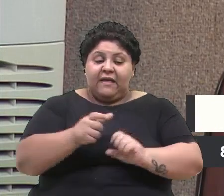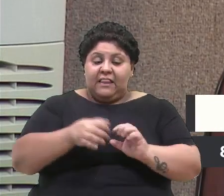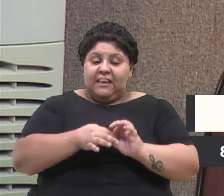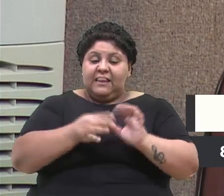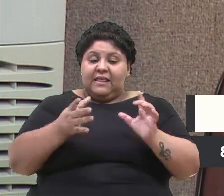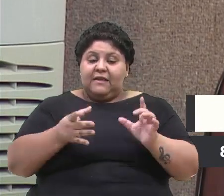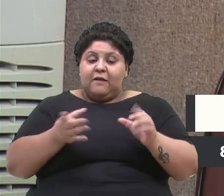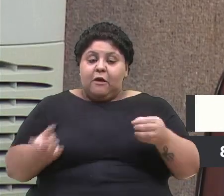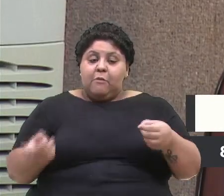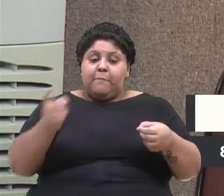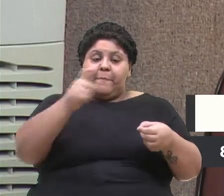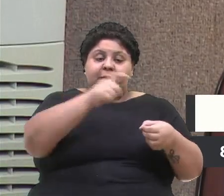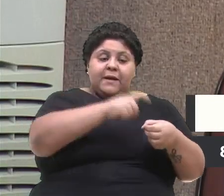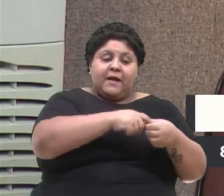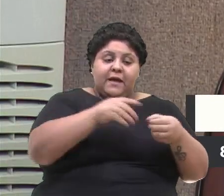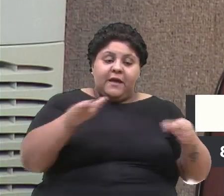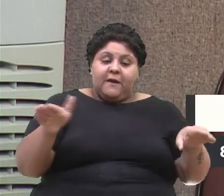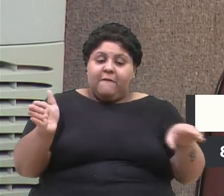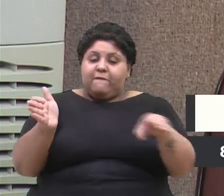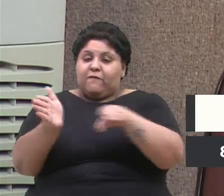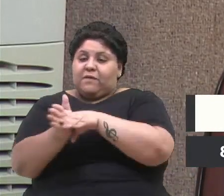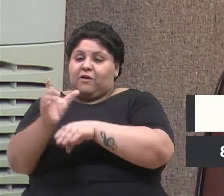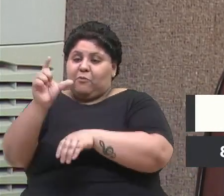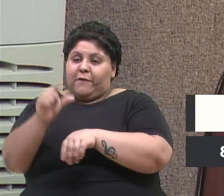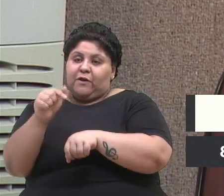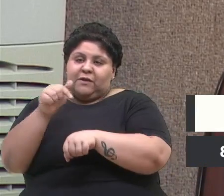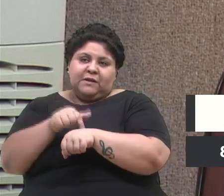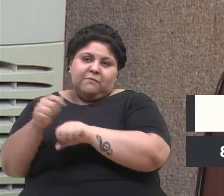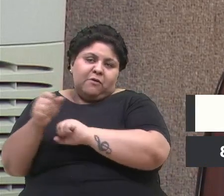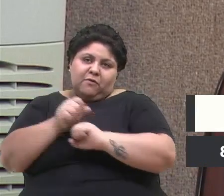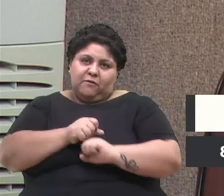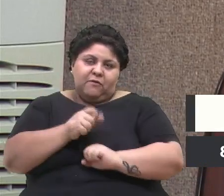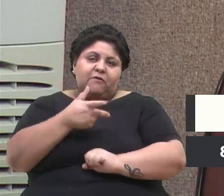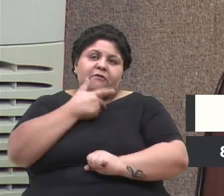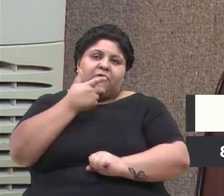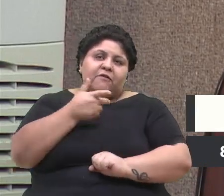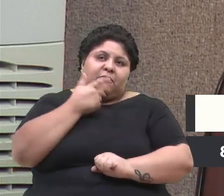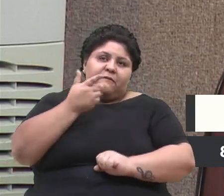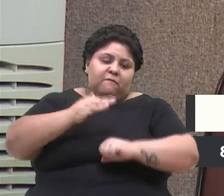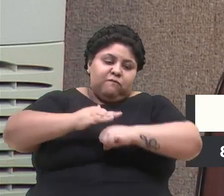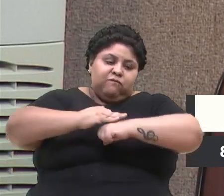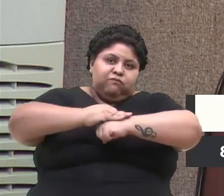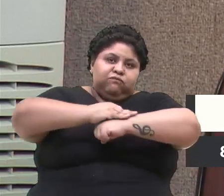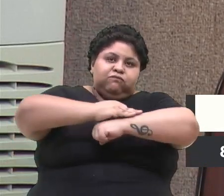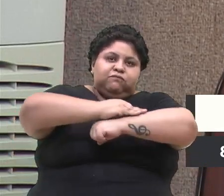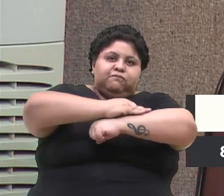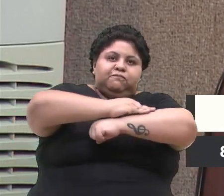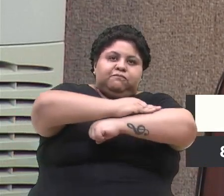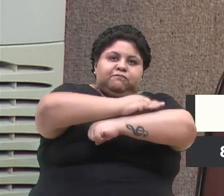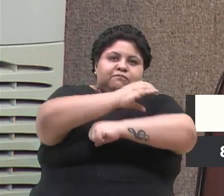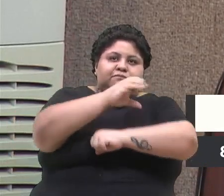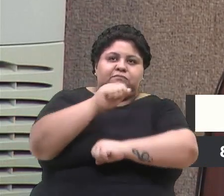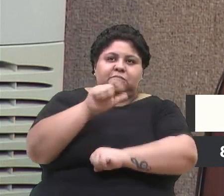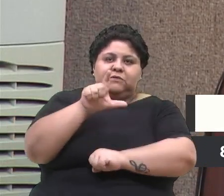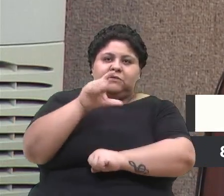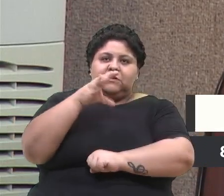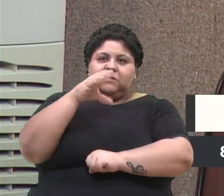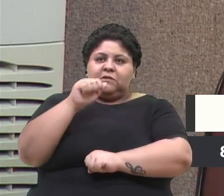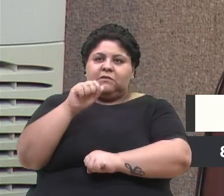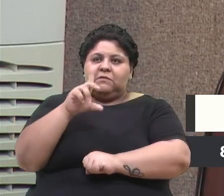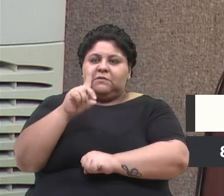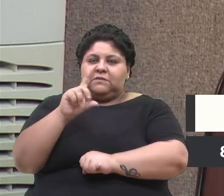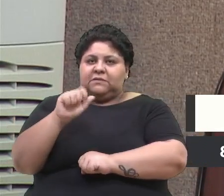em menor tempo possível. Eu destaco aqui as calçadas, que é a parte dos pedestres, né, que as